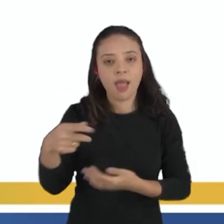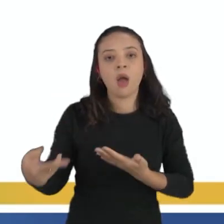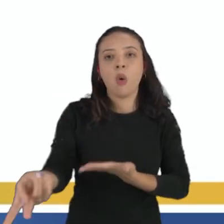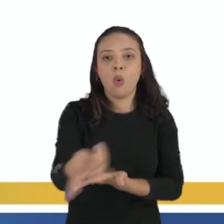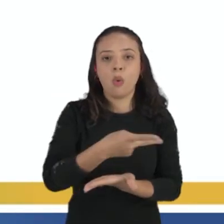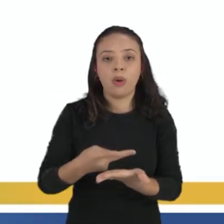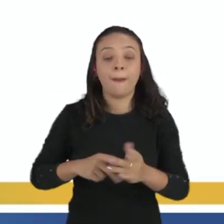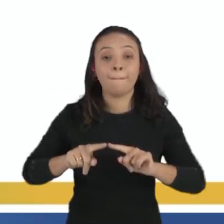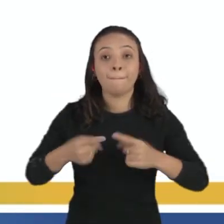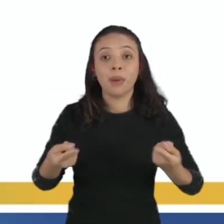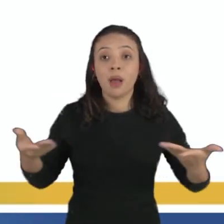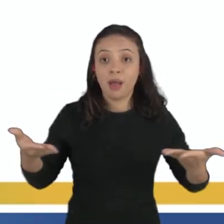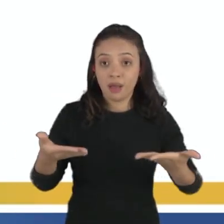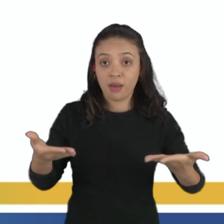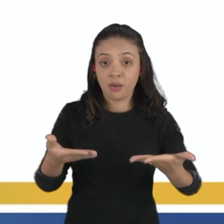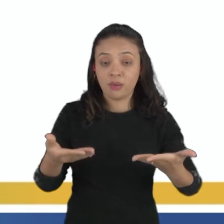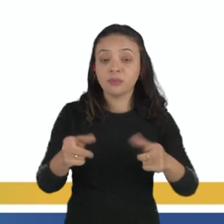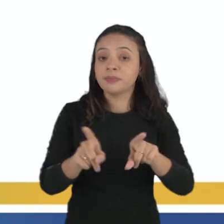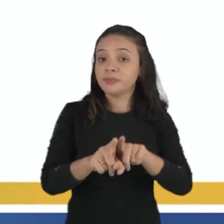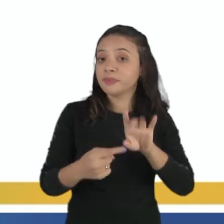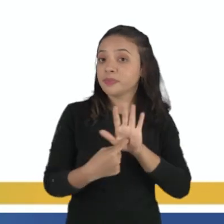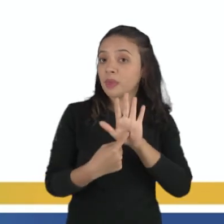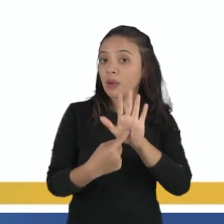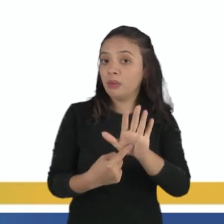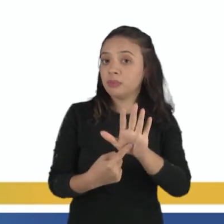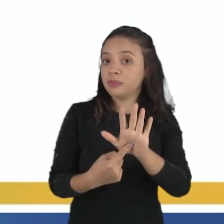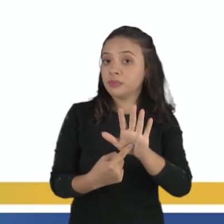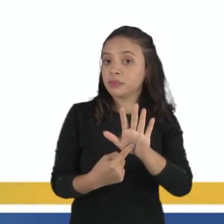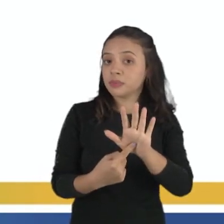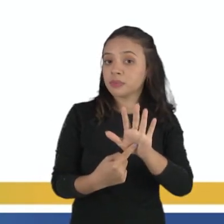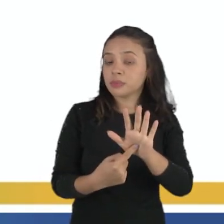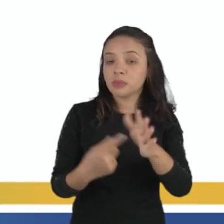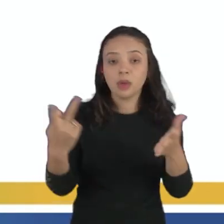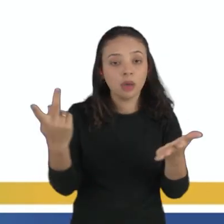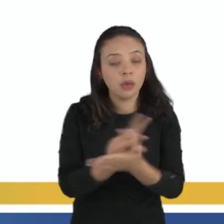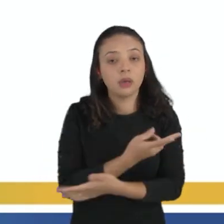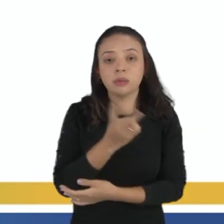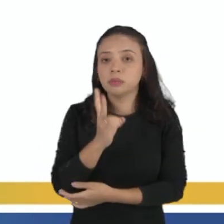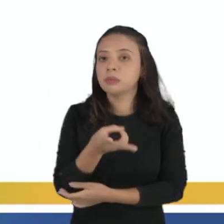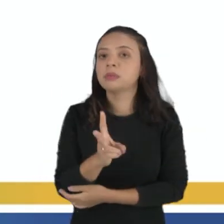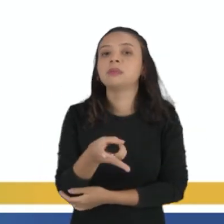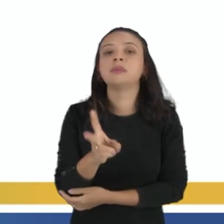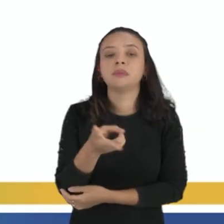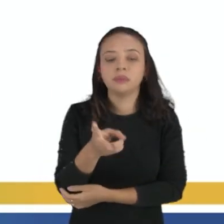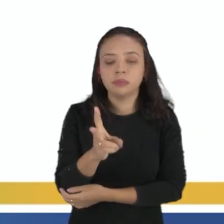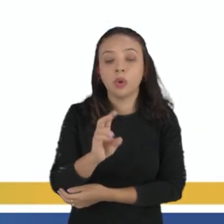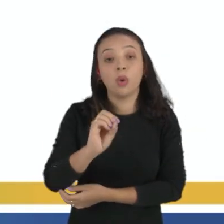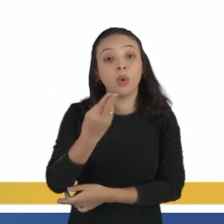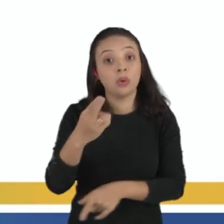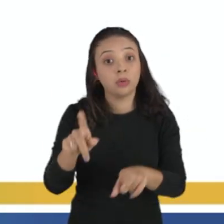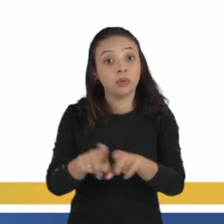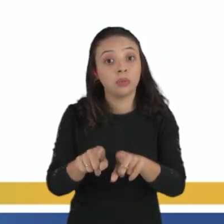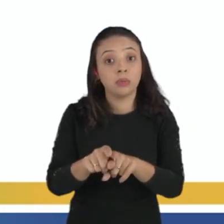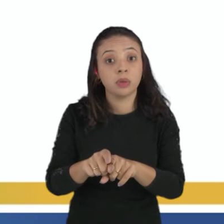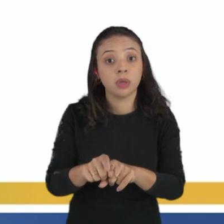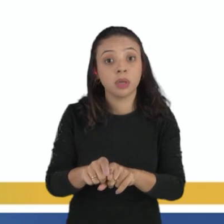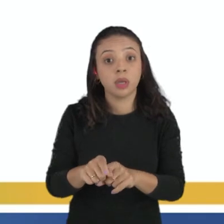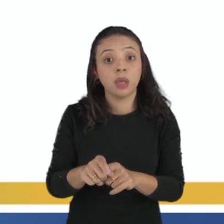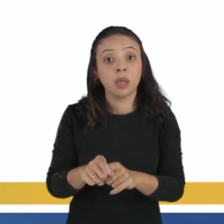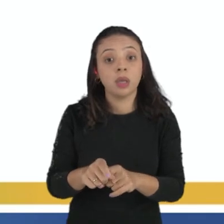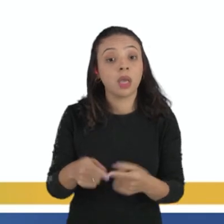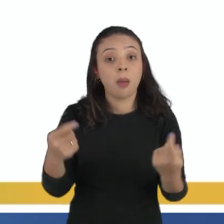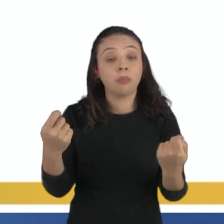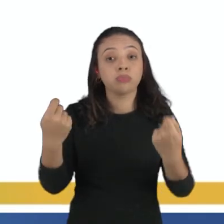mas o presente também indica uma ação habitual que ocorre cotidianamente ou algo que pode estar